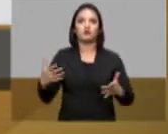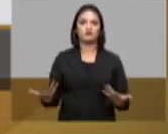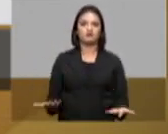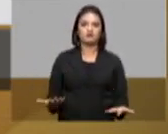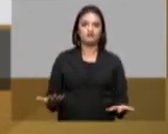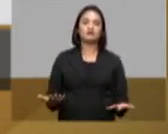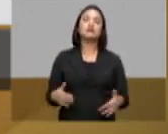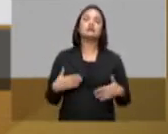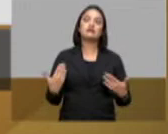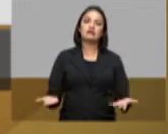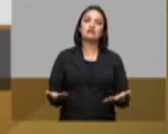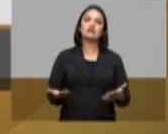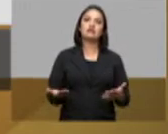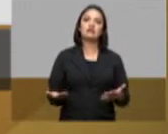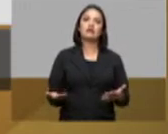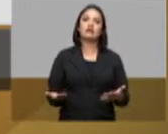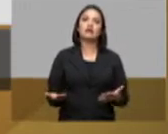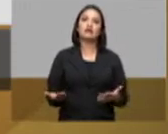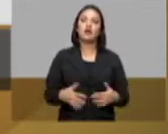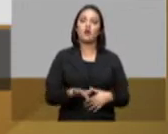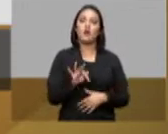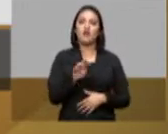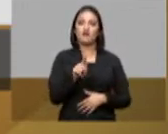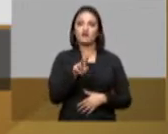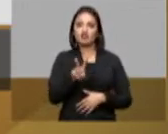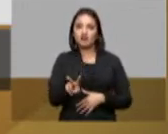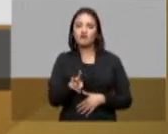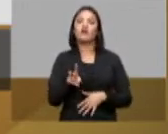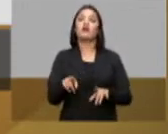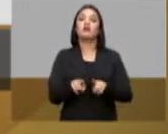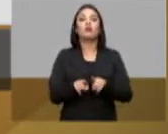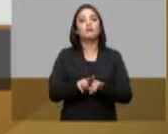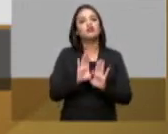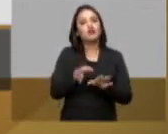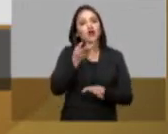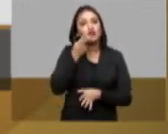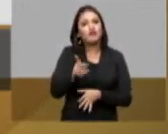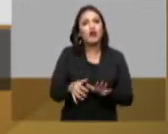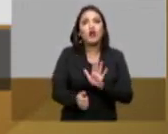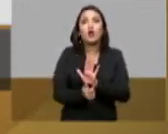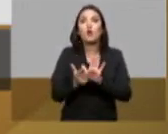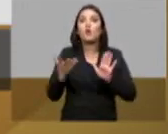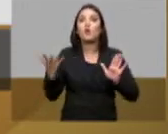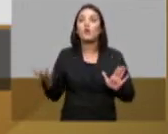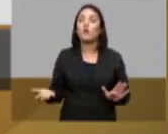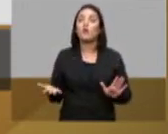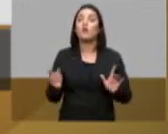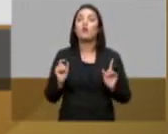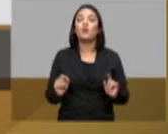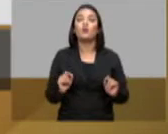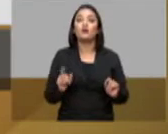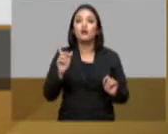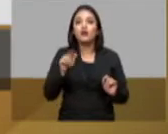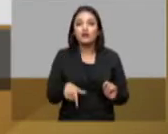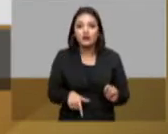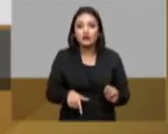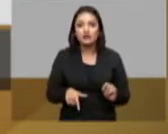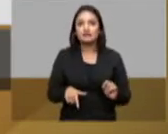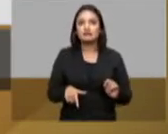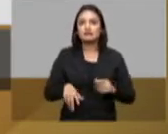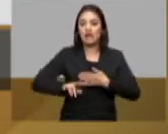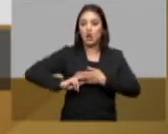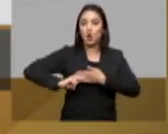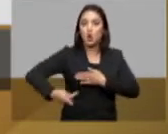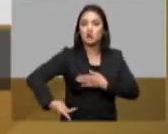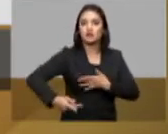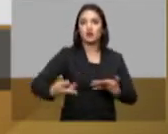passado. E a Fundação Getúlio Vargas, ela vai além, ela ainda indica quais serão os reflexos indiretos em relação a um julgamento